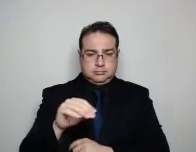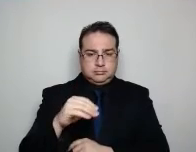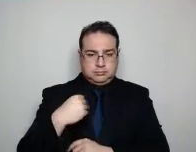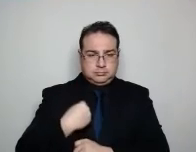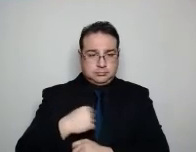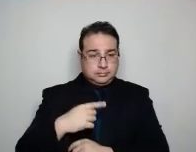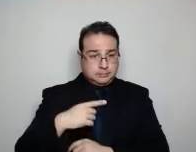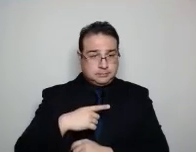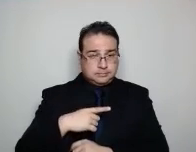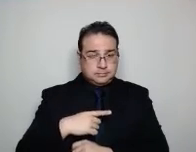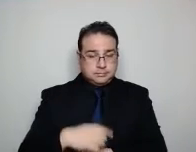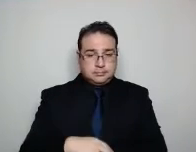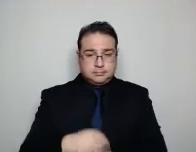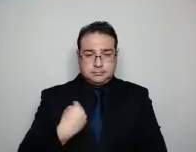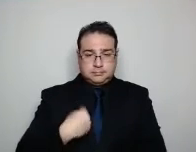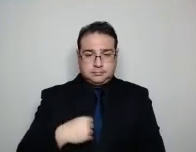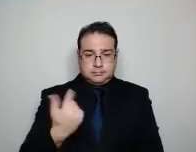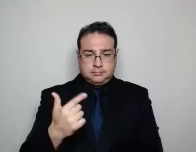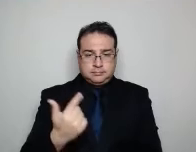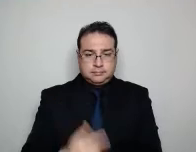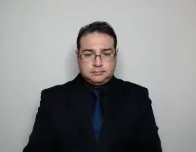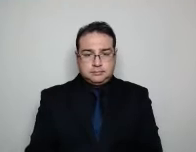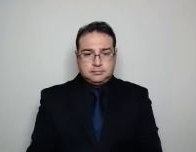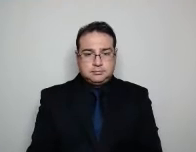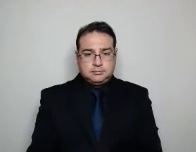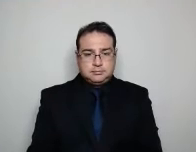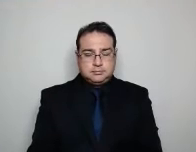sequência, 93, apelação civil